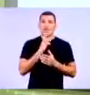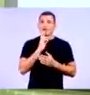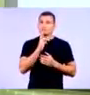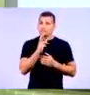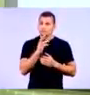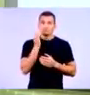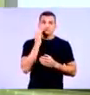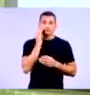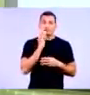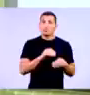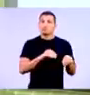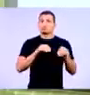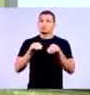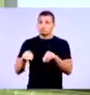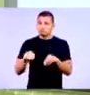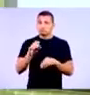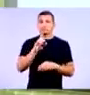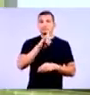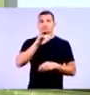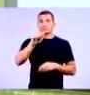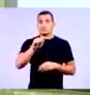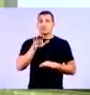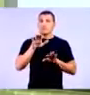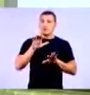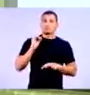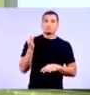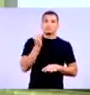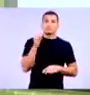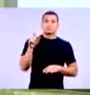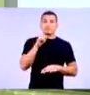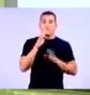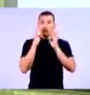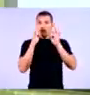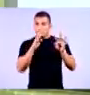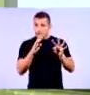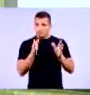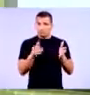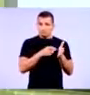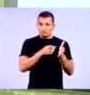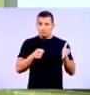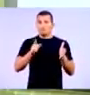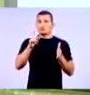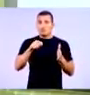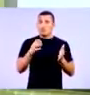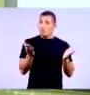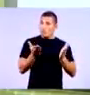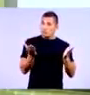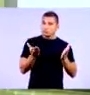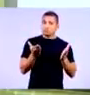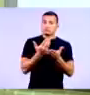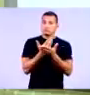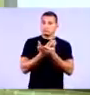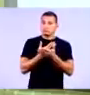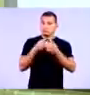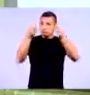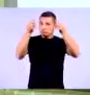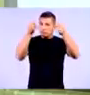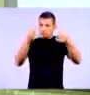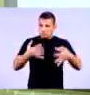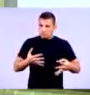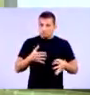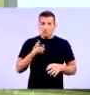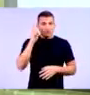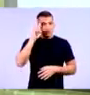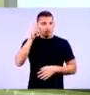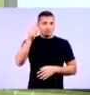prorrogação, mas é importante que vocês fiquem atentos aos prazos, que é um dos tópicos hoje da nossa aula. Como lembramos na primeira